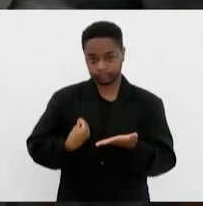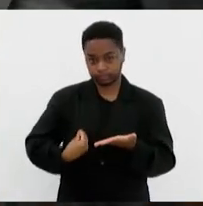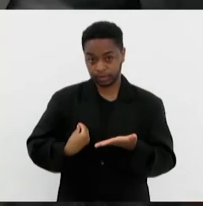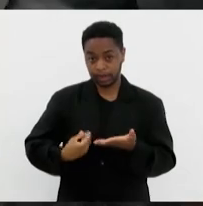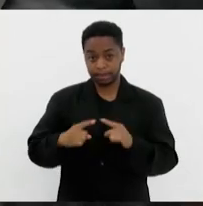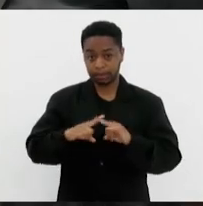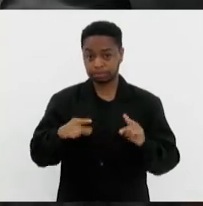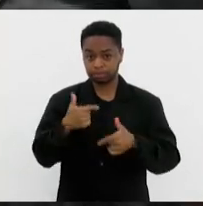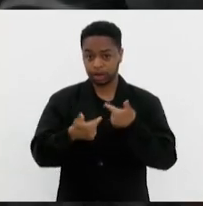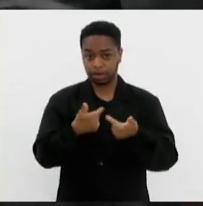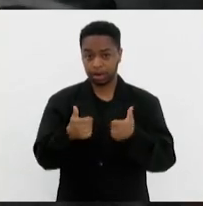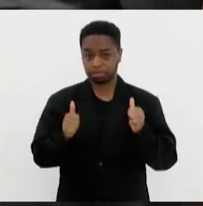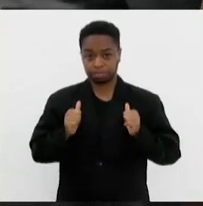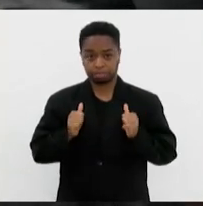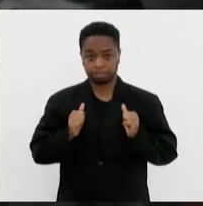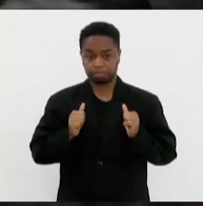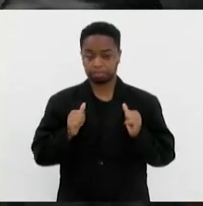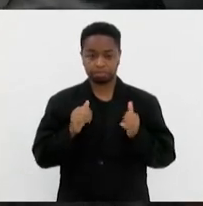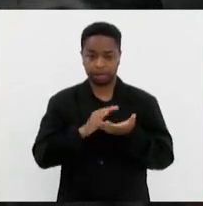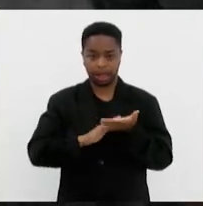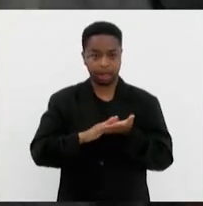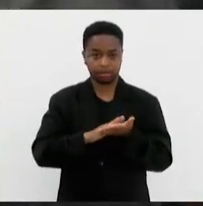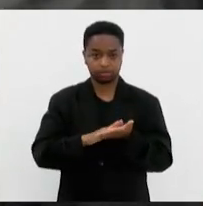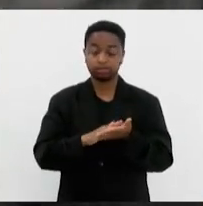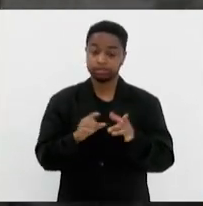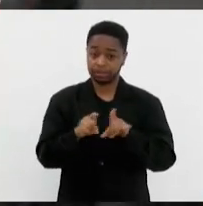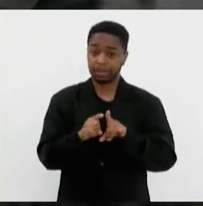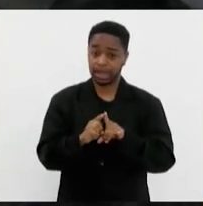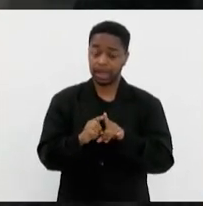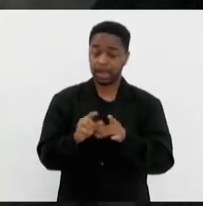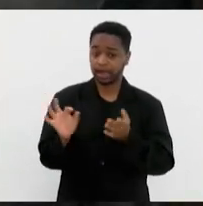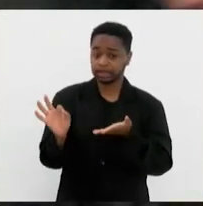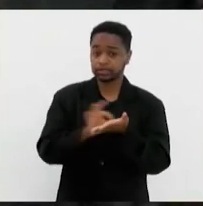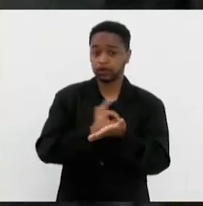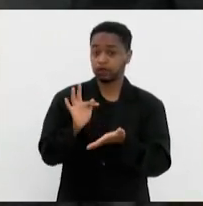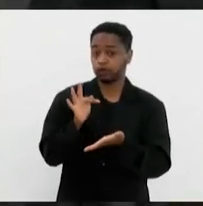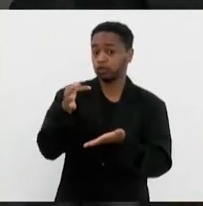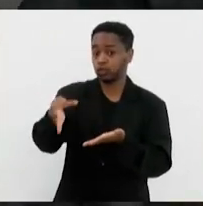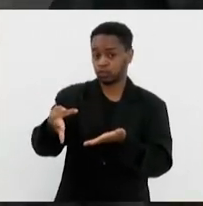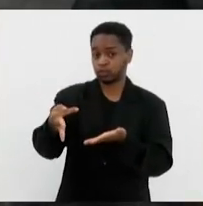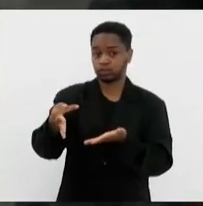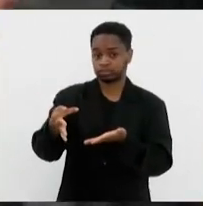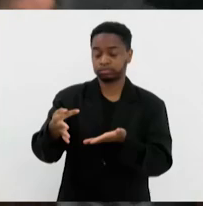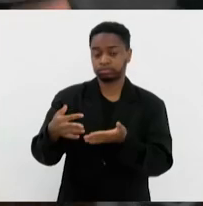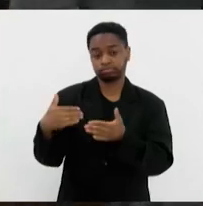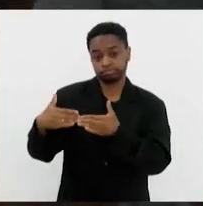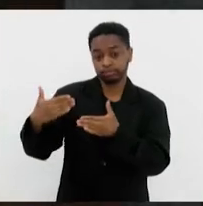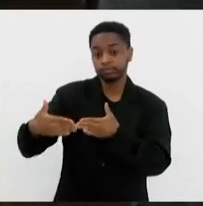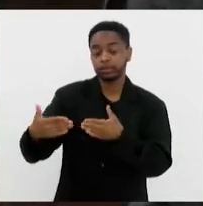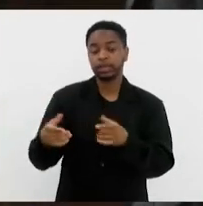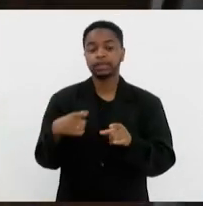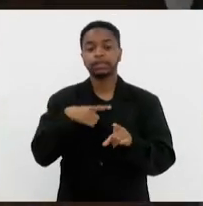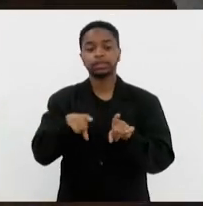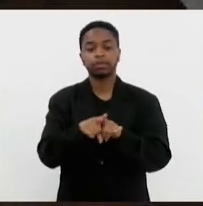mas não trabalhavam. Assinavam, inclusive, no futuro. E um médico que